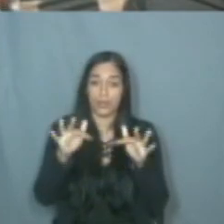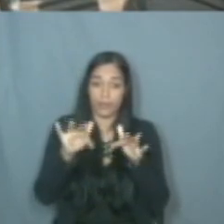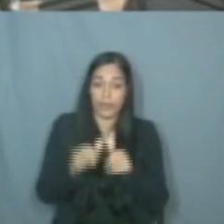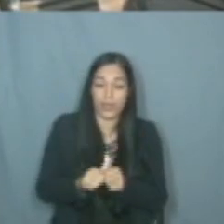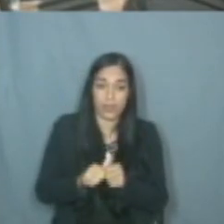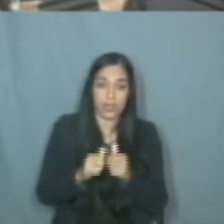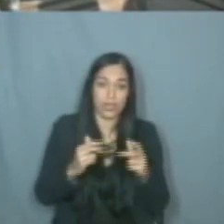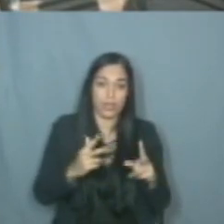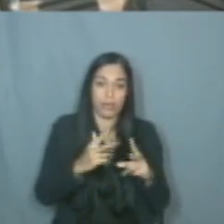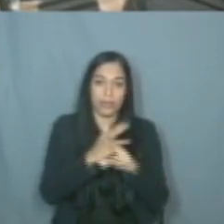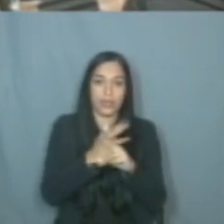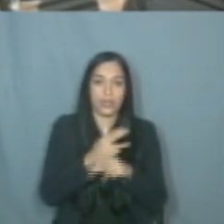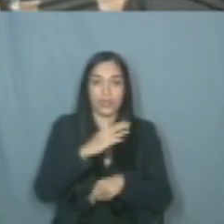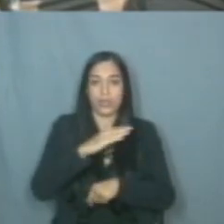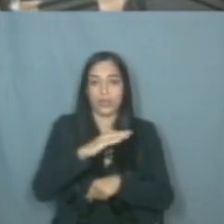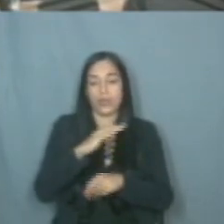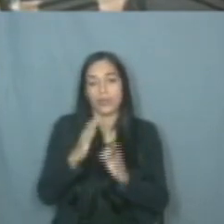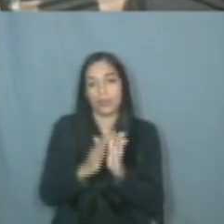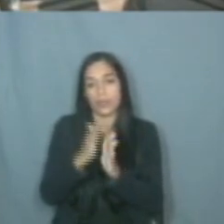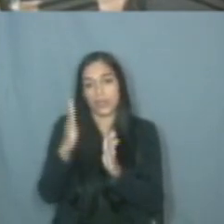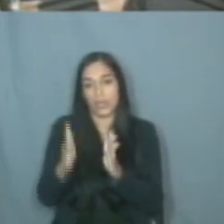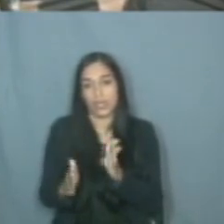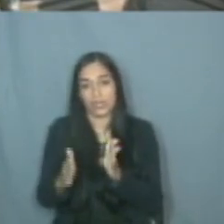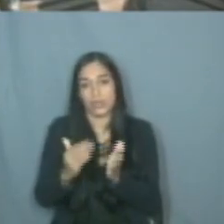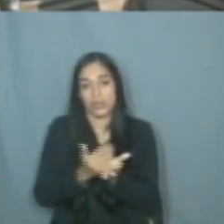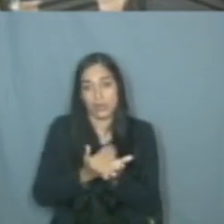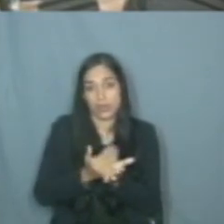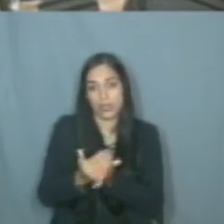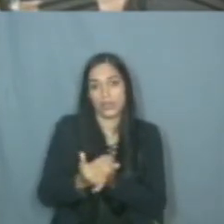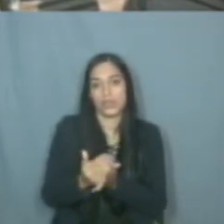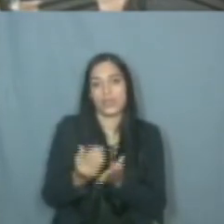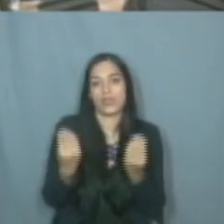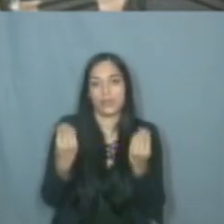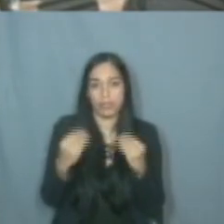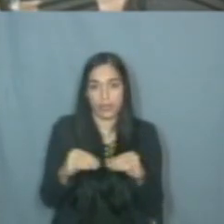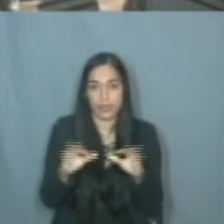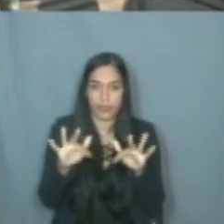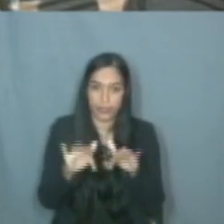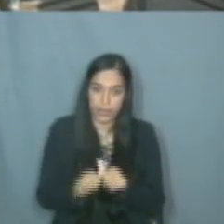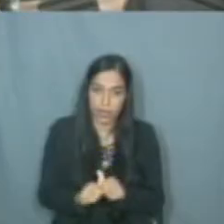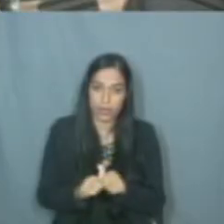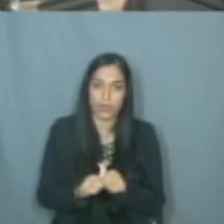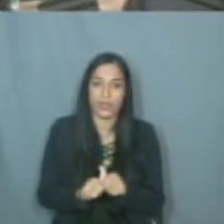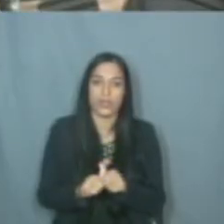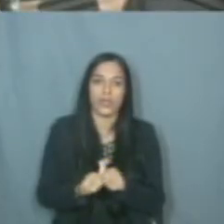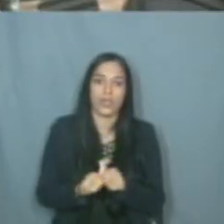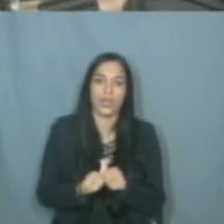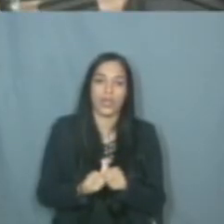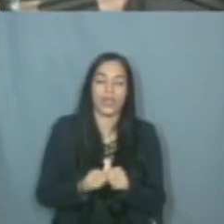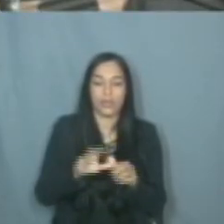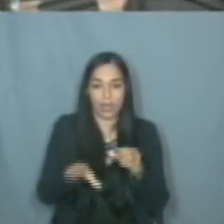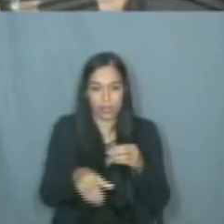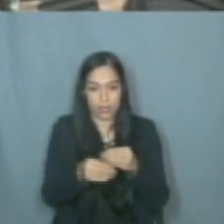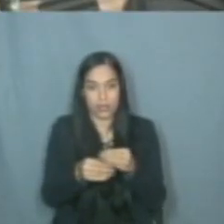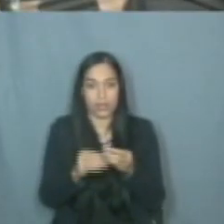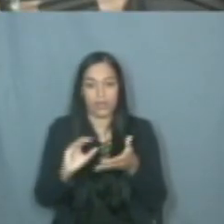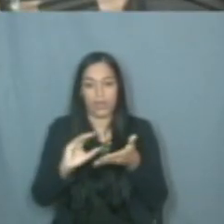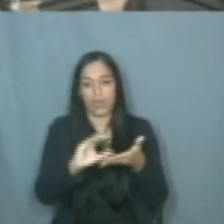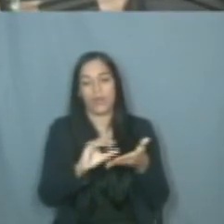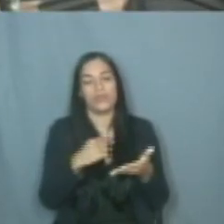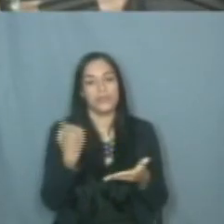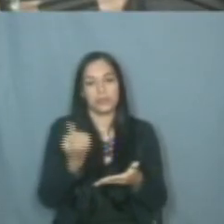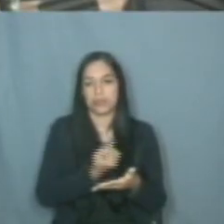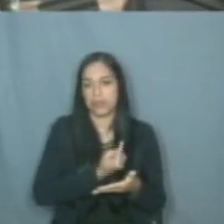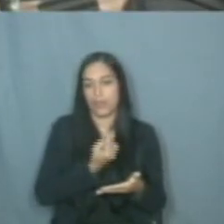levando-se em consideração o prazo original que é estabelecido, sem falar aí de aditivos de recurso que a gente bem